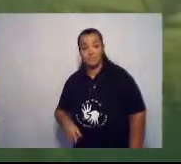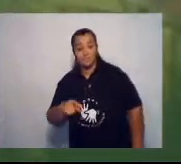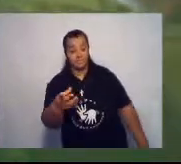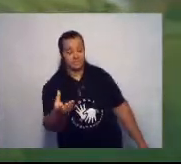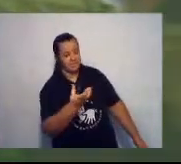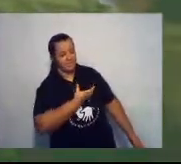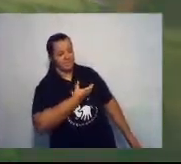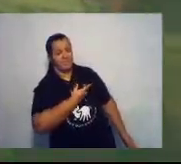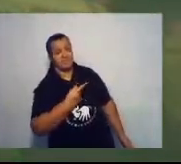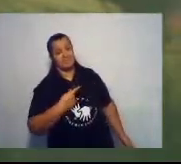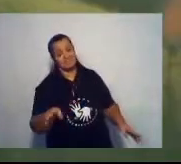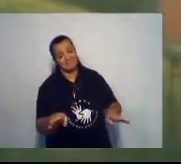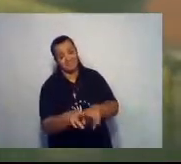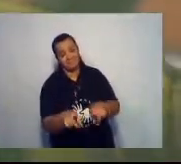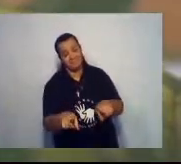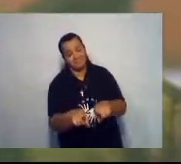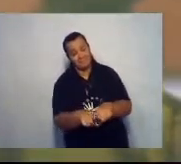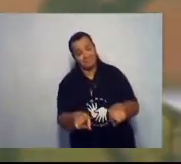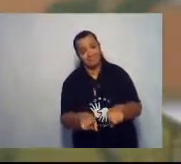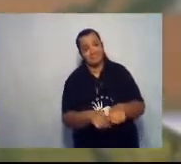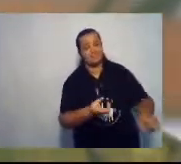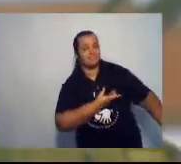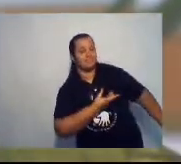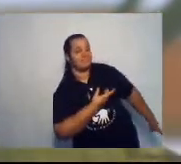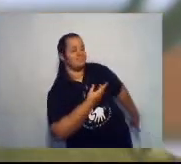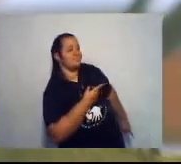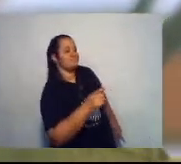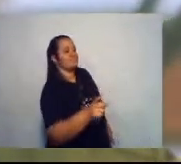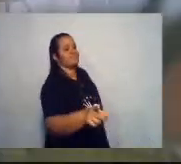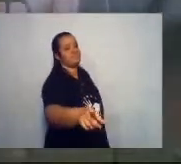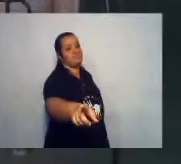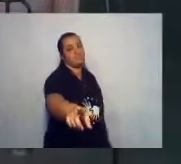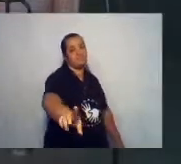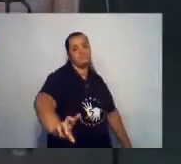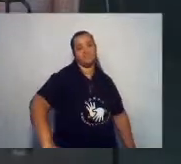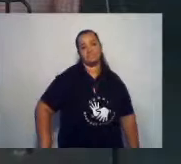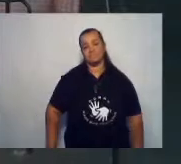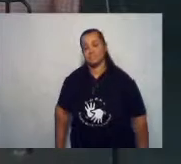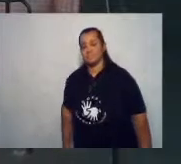se você quer e eu também, tô querendo você.